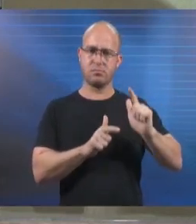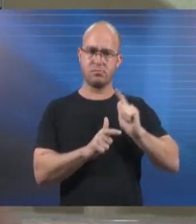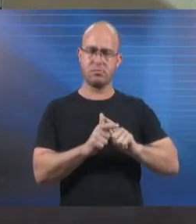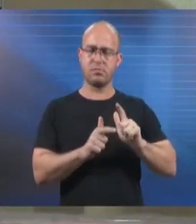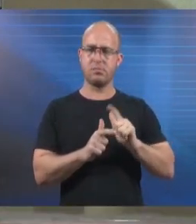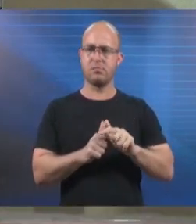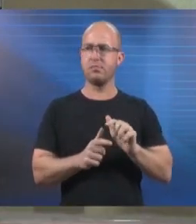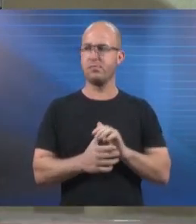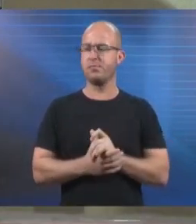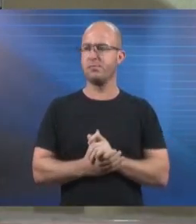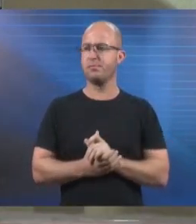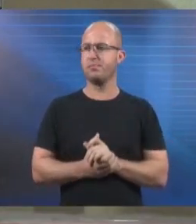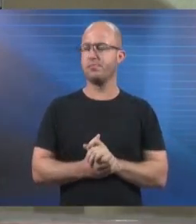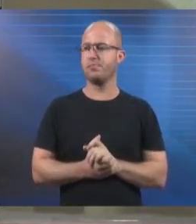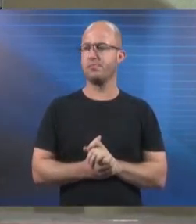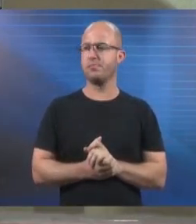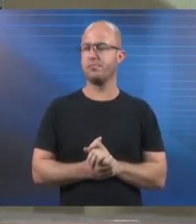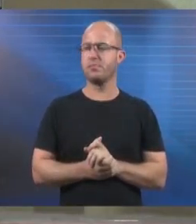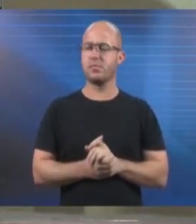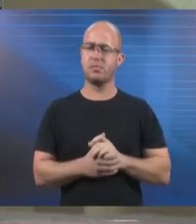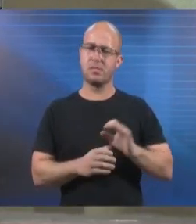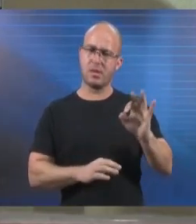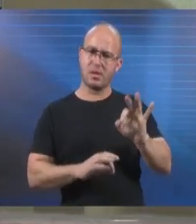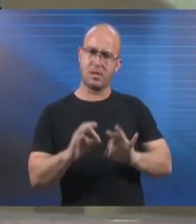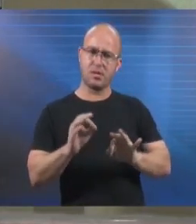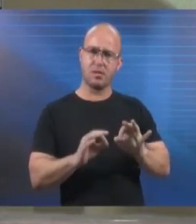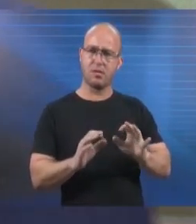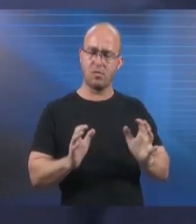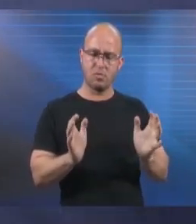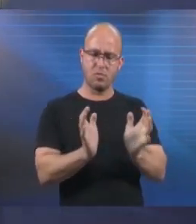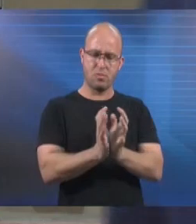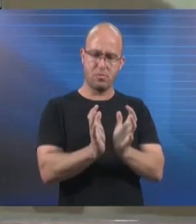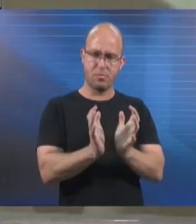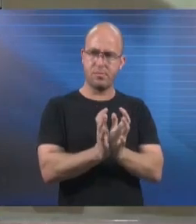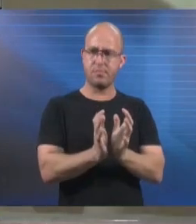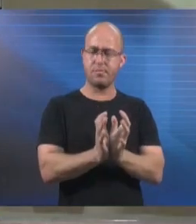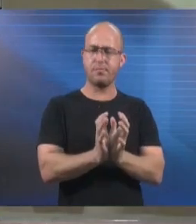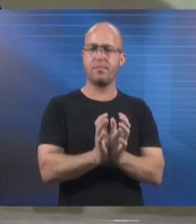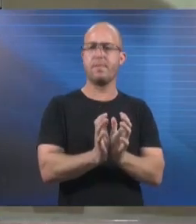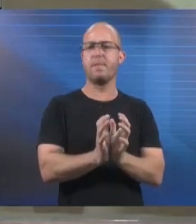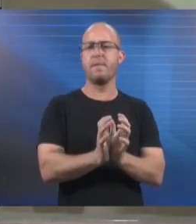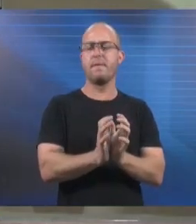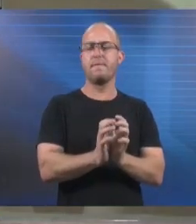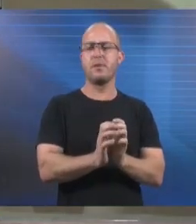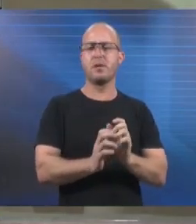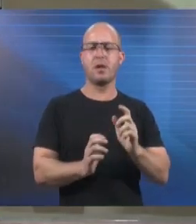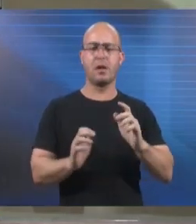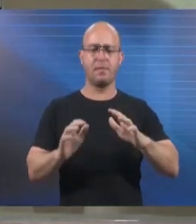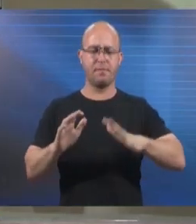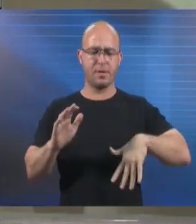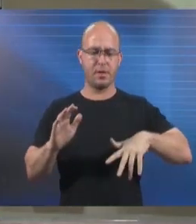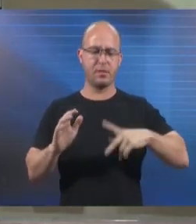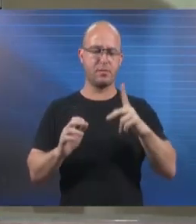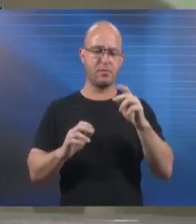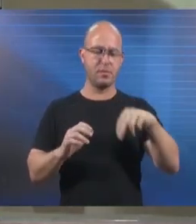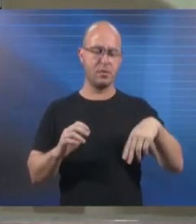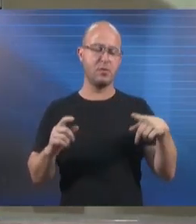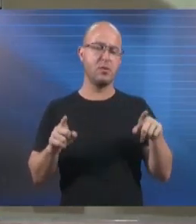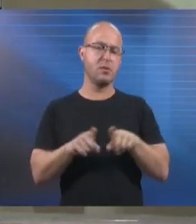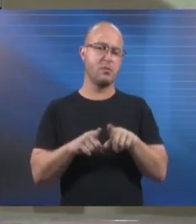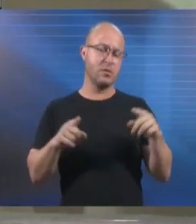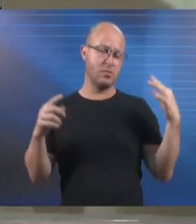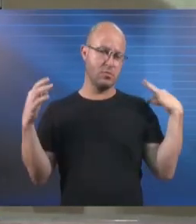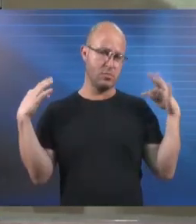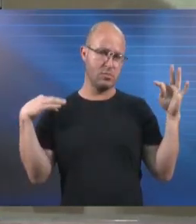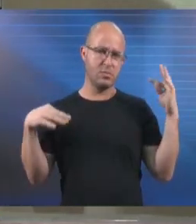pessoalmente até mesmo uma força tarefa para que a praia de Ponta Negra Natal e o turismo do